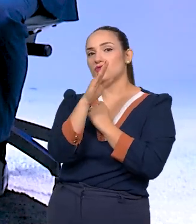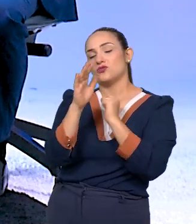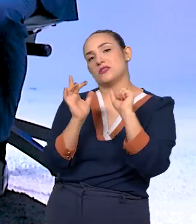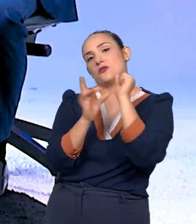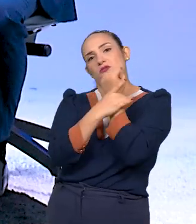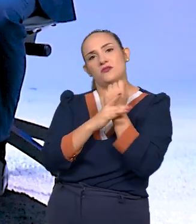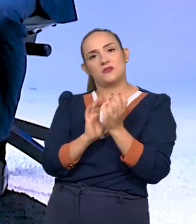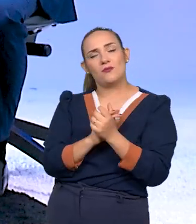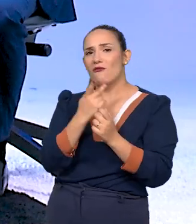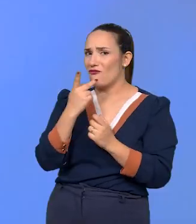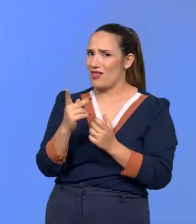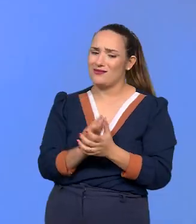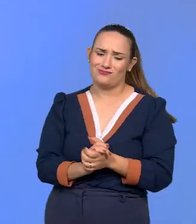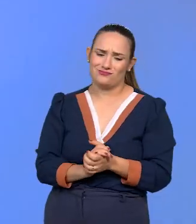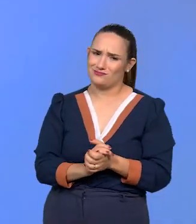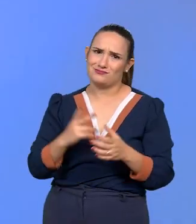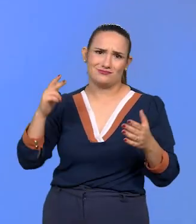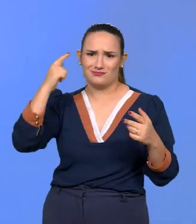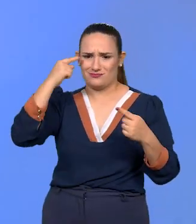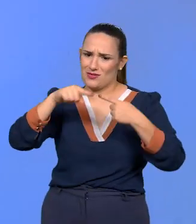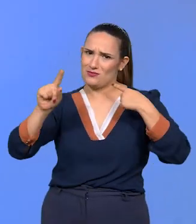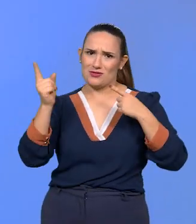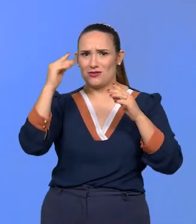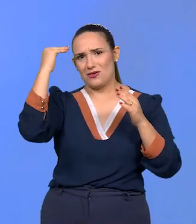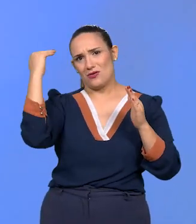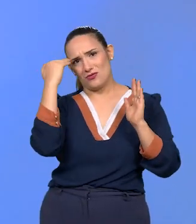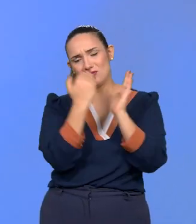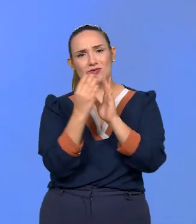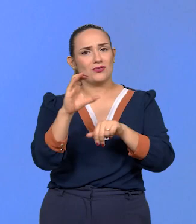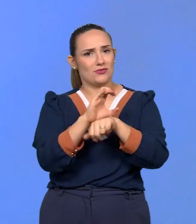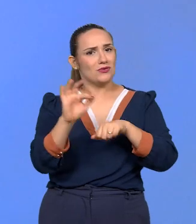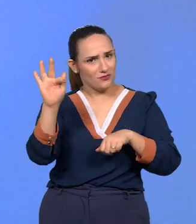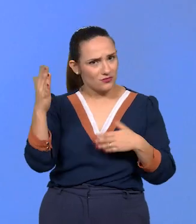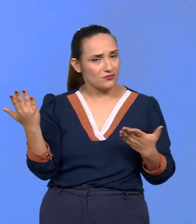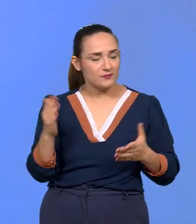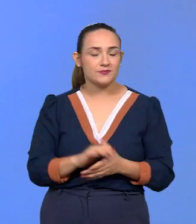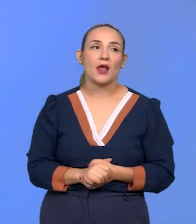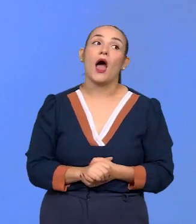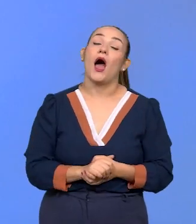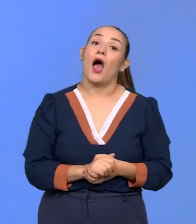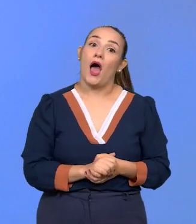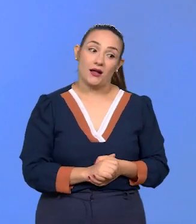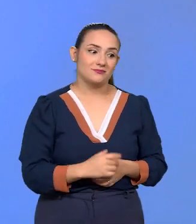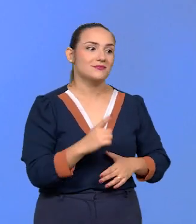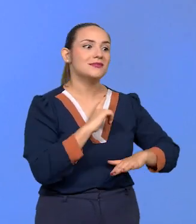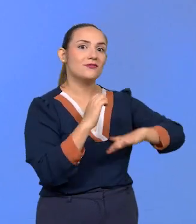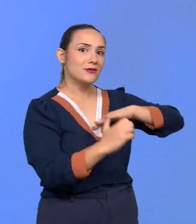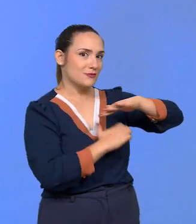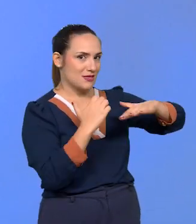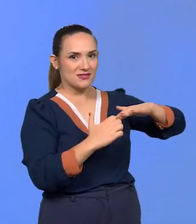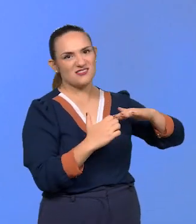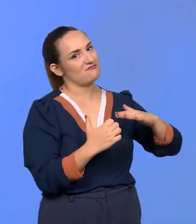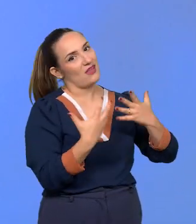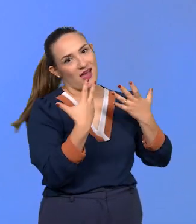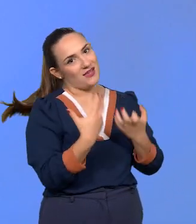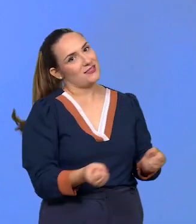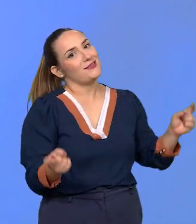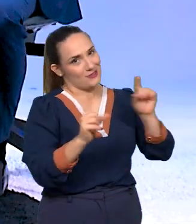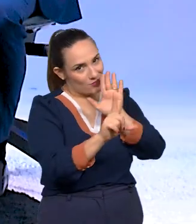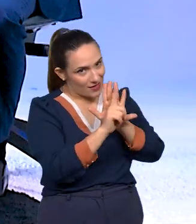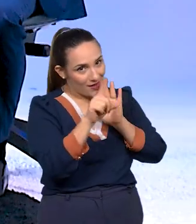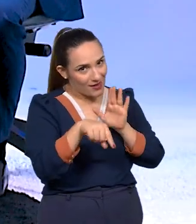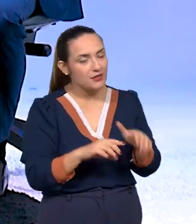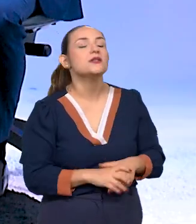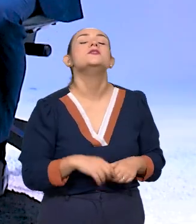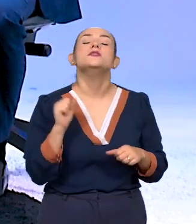que essa lei é inconstitucional. Entendi. Primeiro, a gente teve um cenário em que as empresas, os contribuintes, atacaram a existência da própria